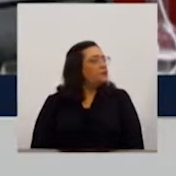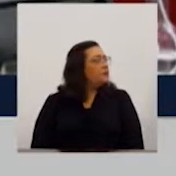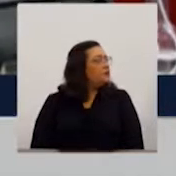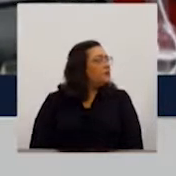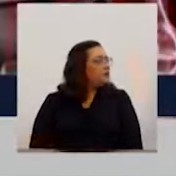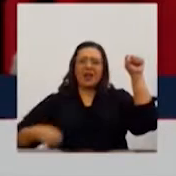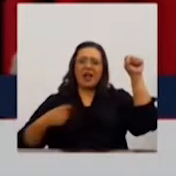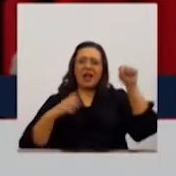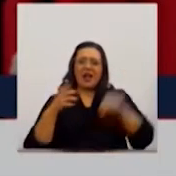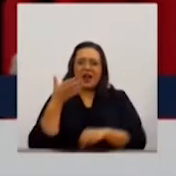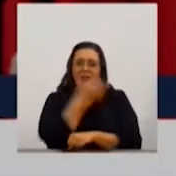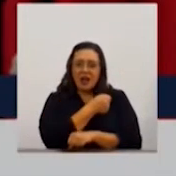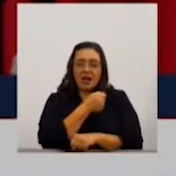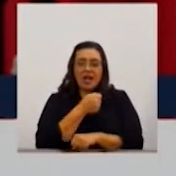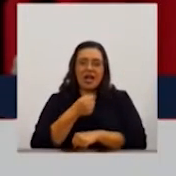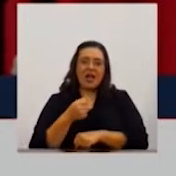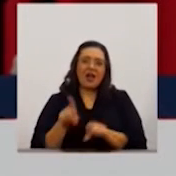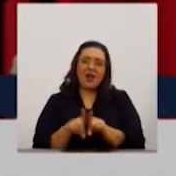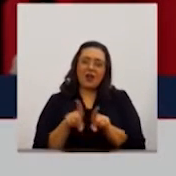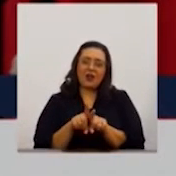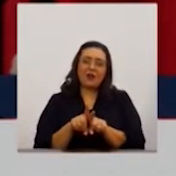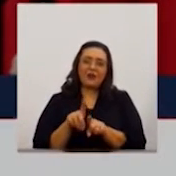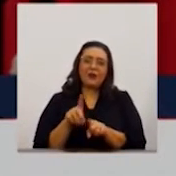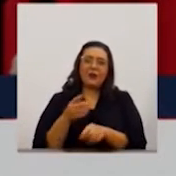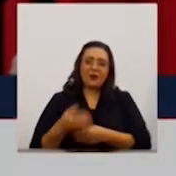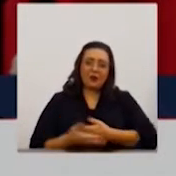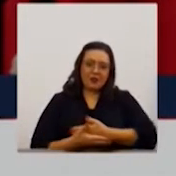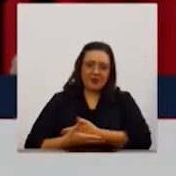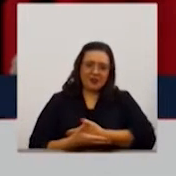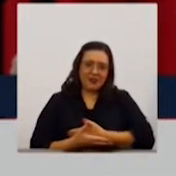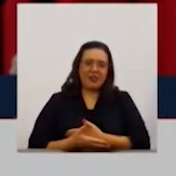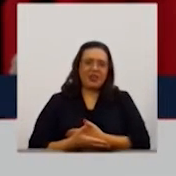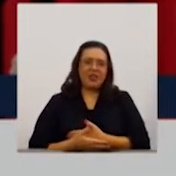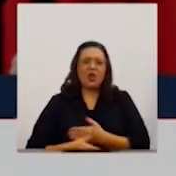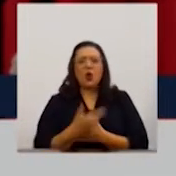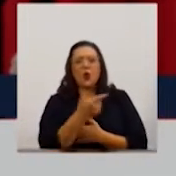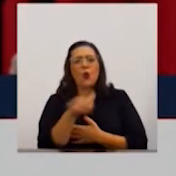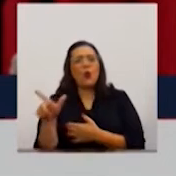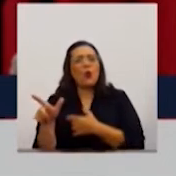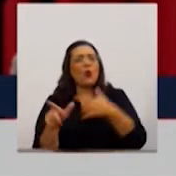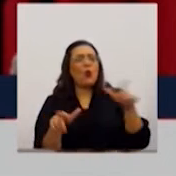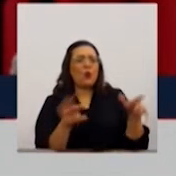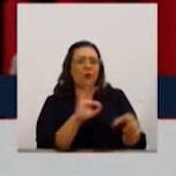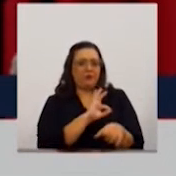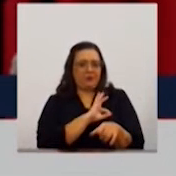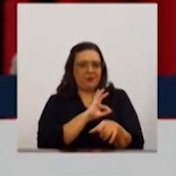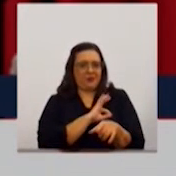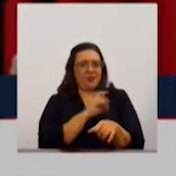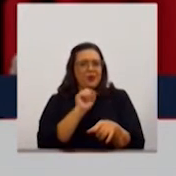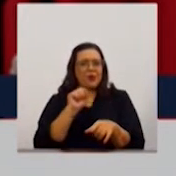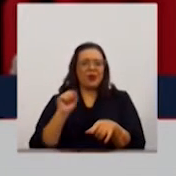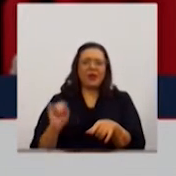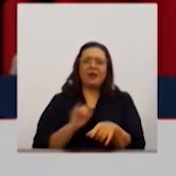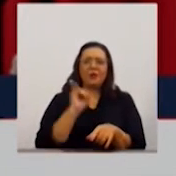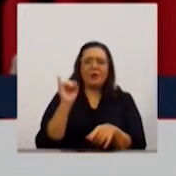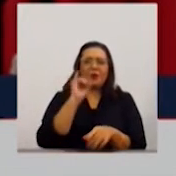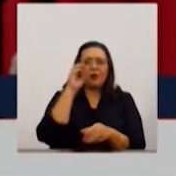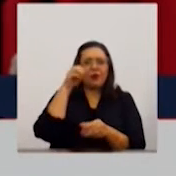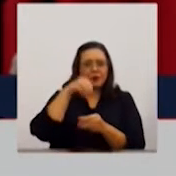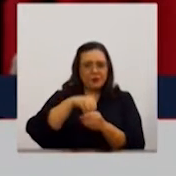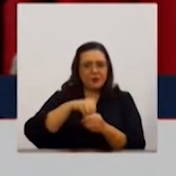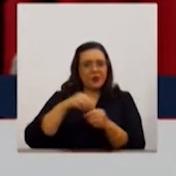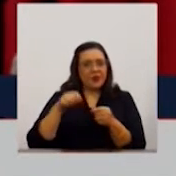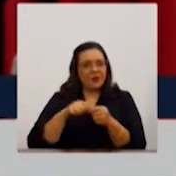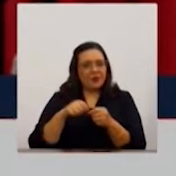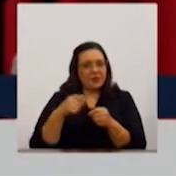no salvamento. Justa homenagem a esses policiais e aos demais que compõem esta importante